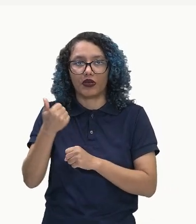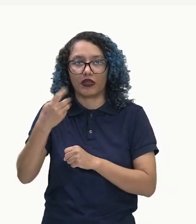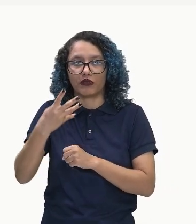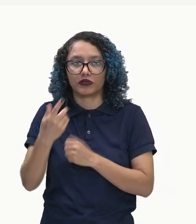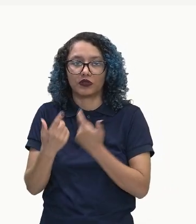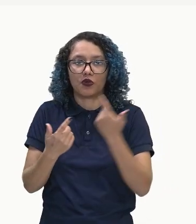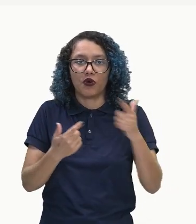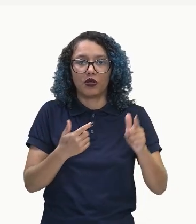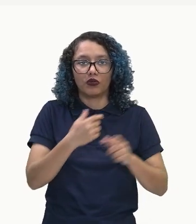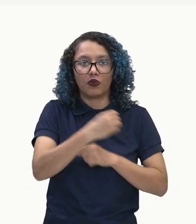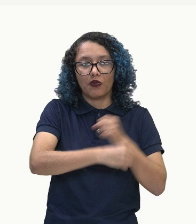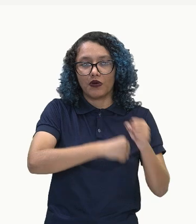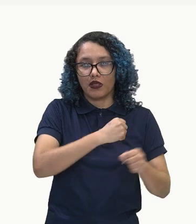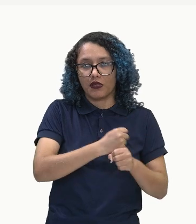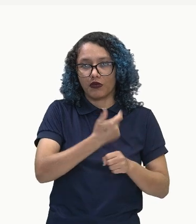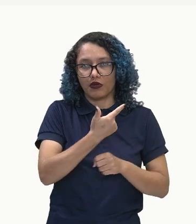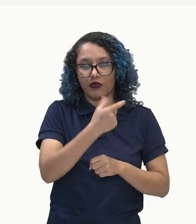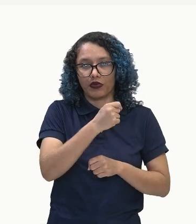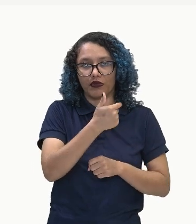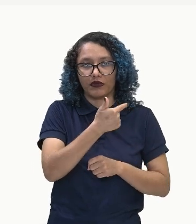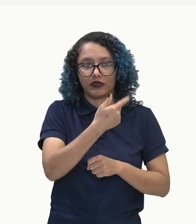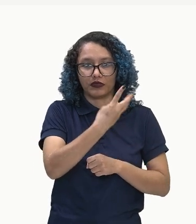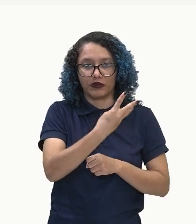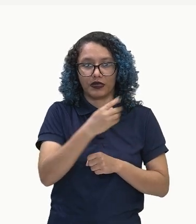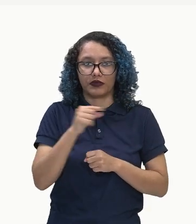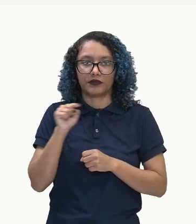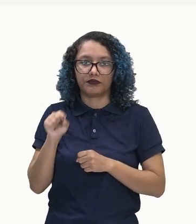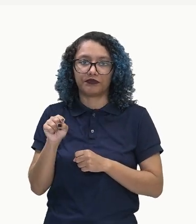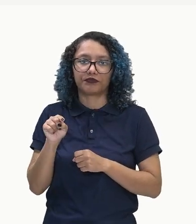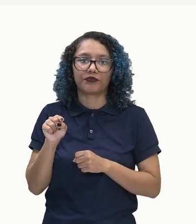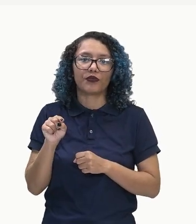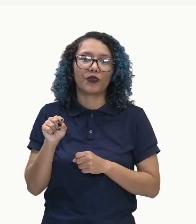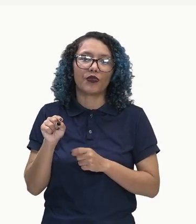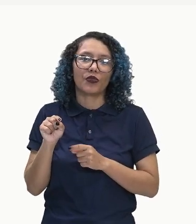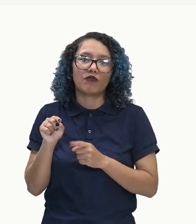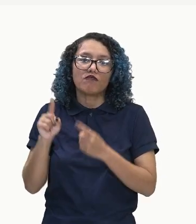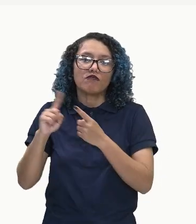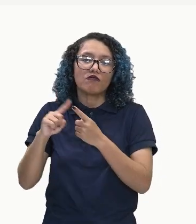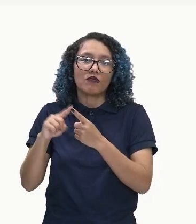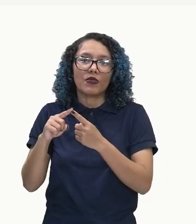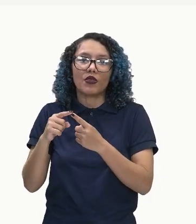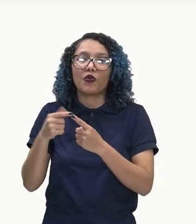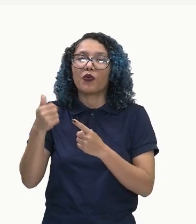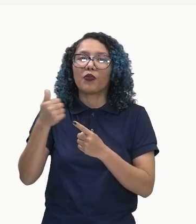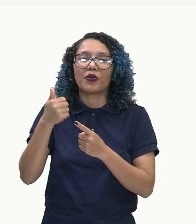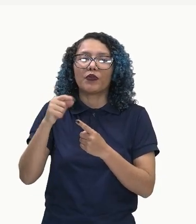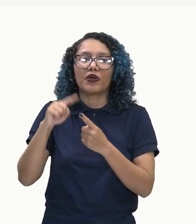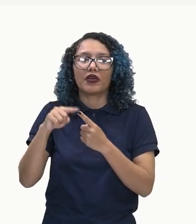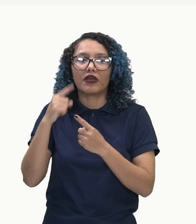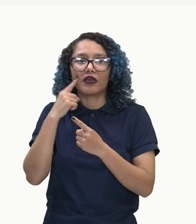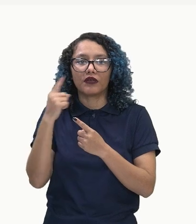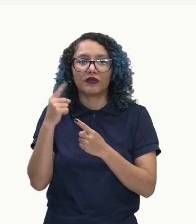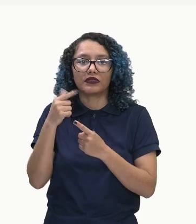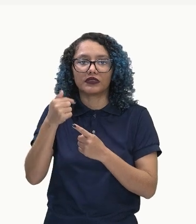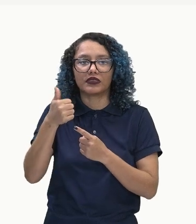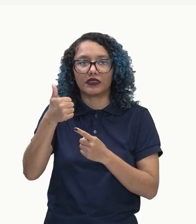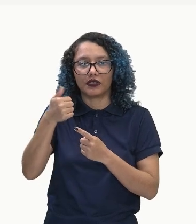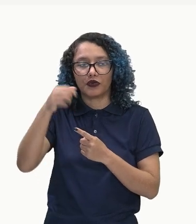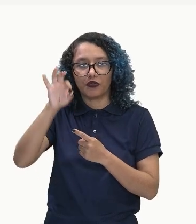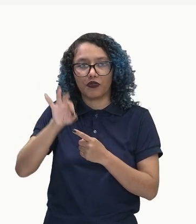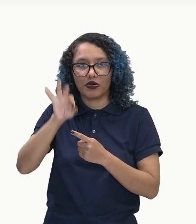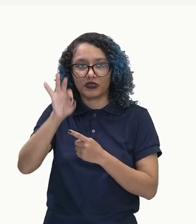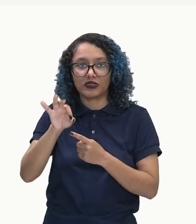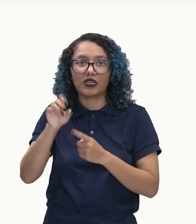2024. Então, se você observar aí, nós temos, né, em 2014, nós tínhamos 71% da